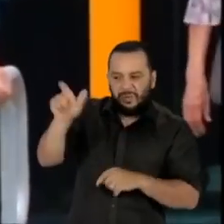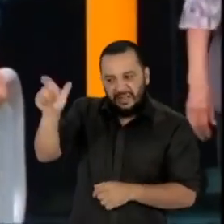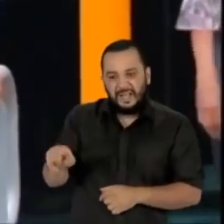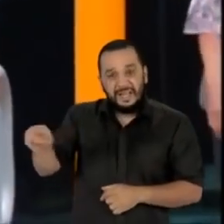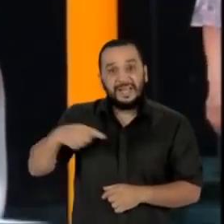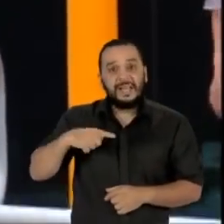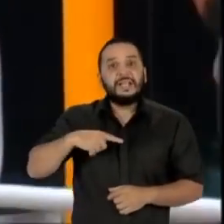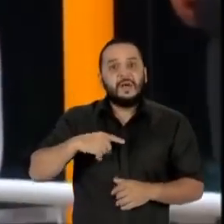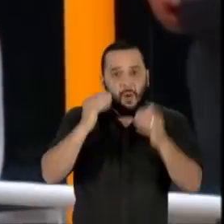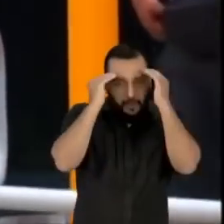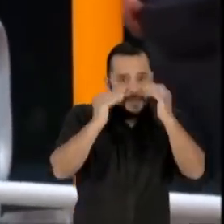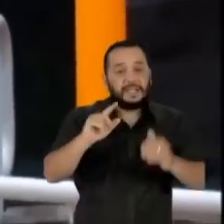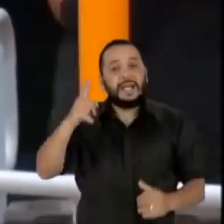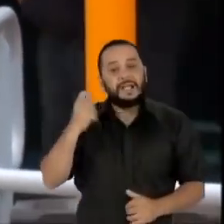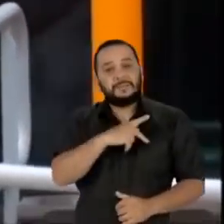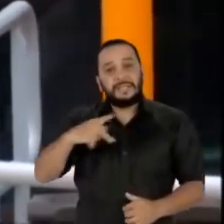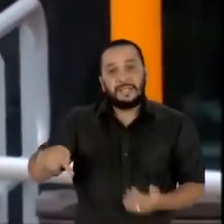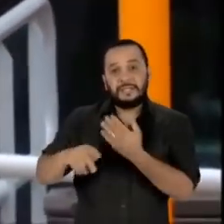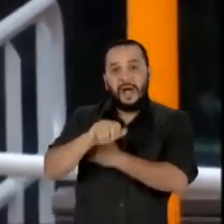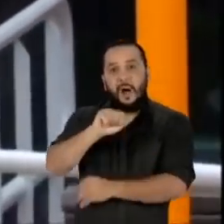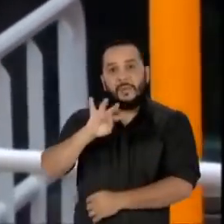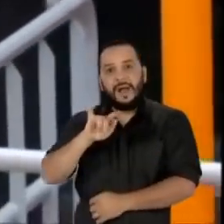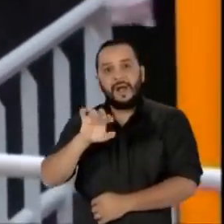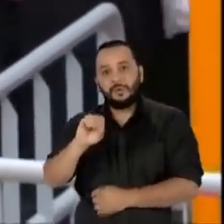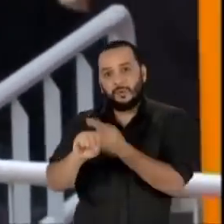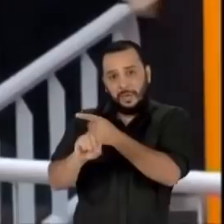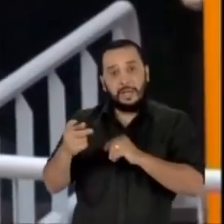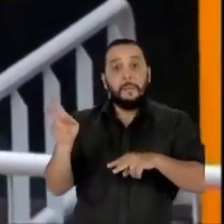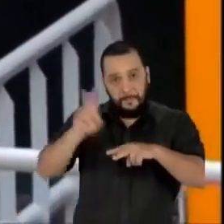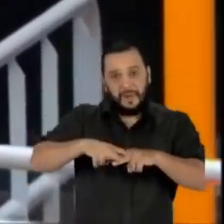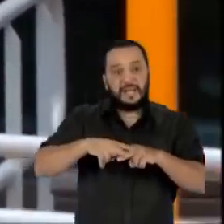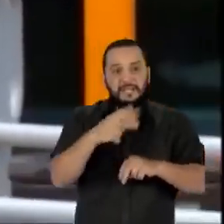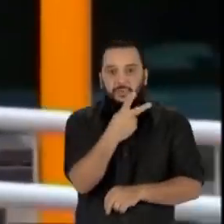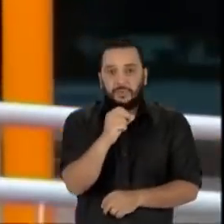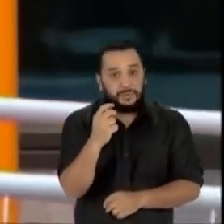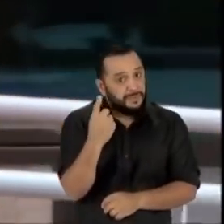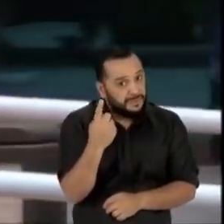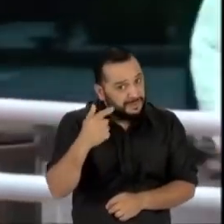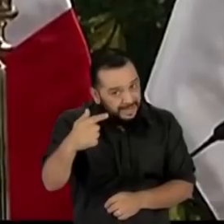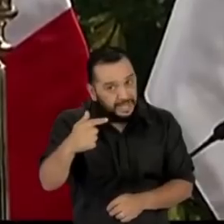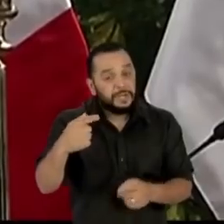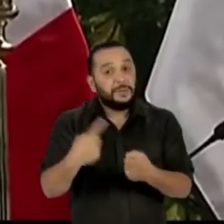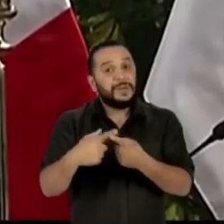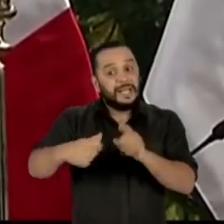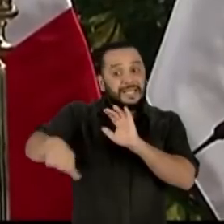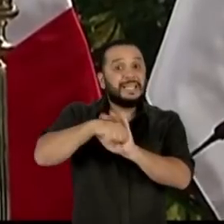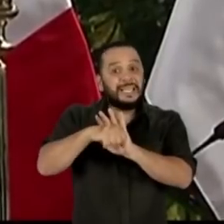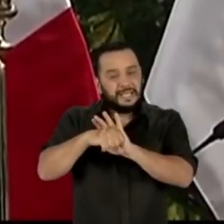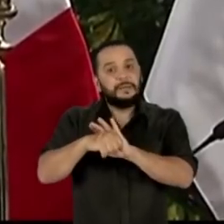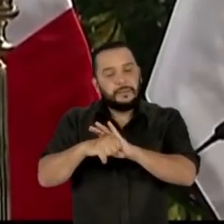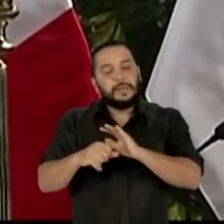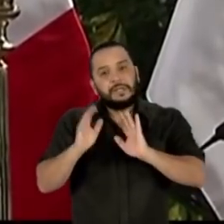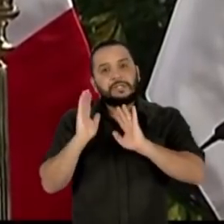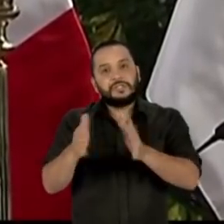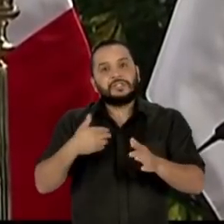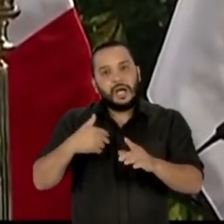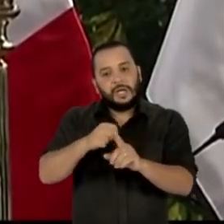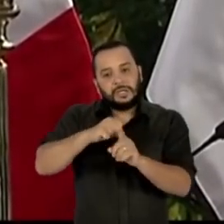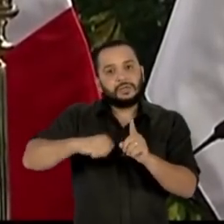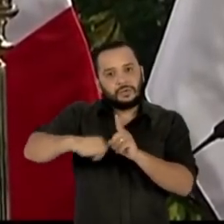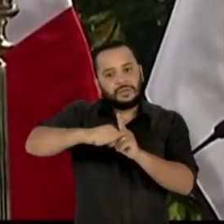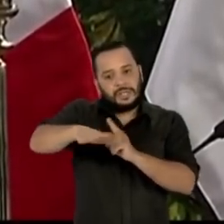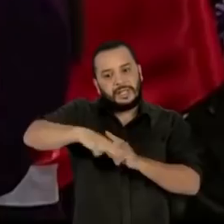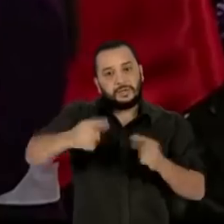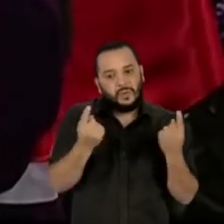fiel aos presidente alberto fujimori preso desde 2007 por crimes contra a humanidade ontem na primeira